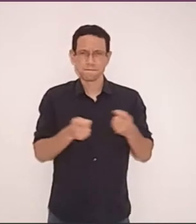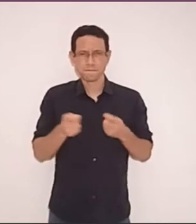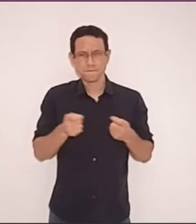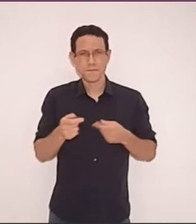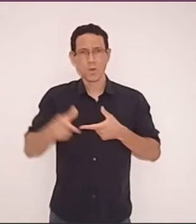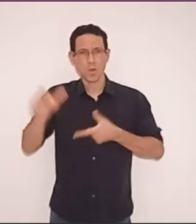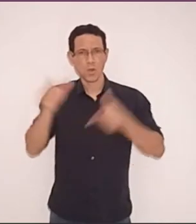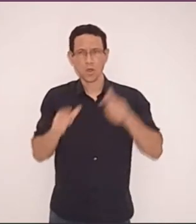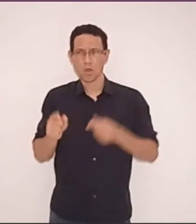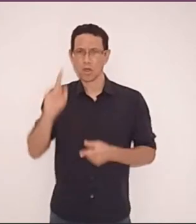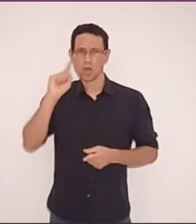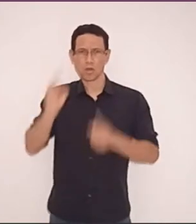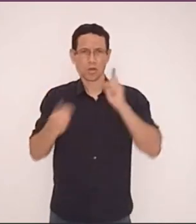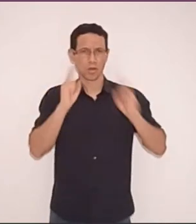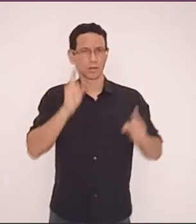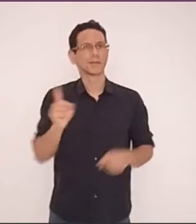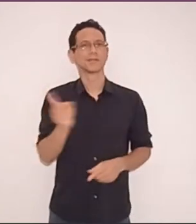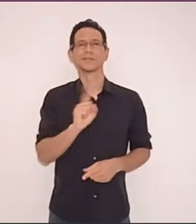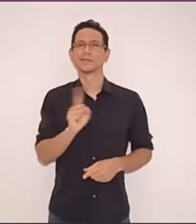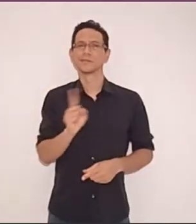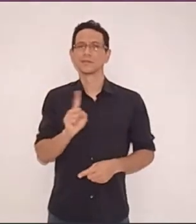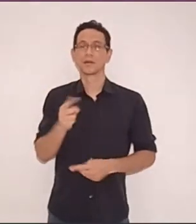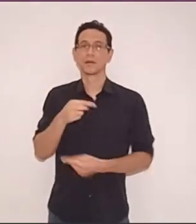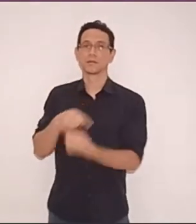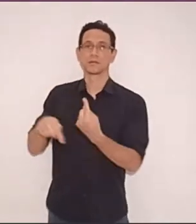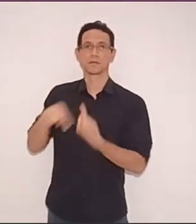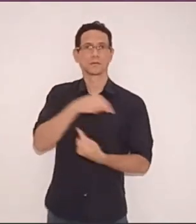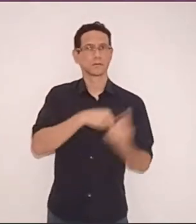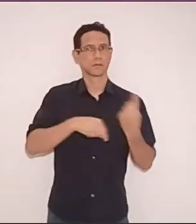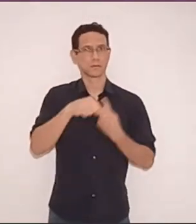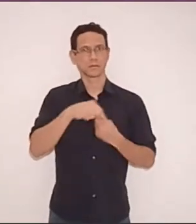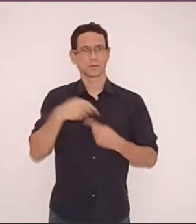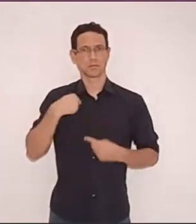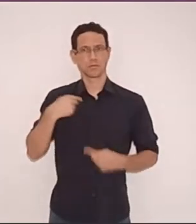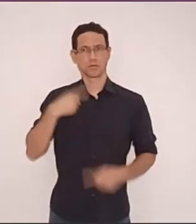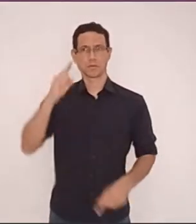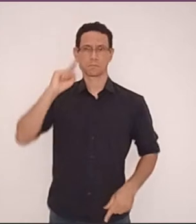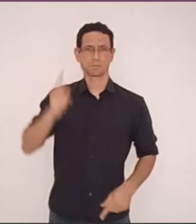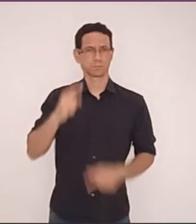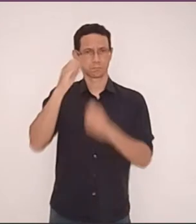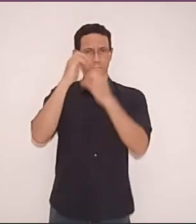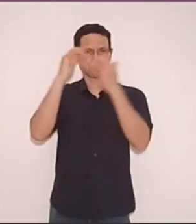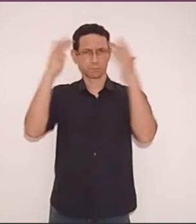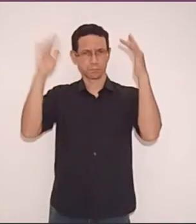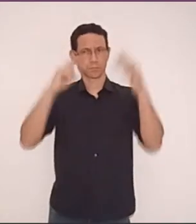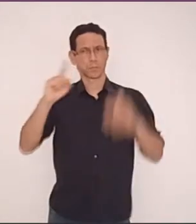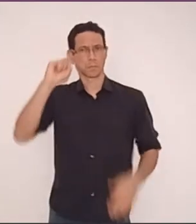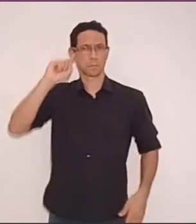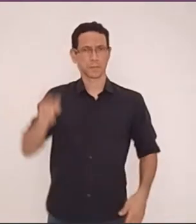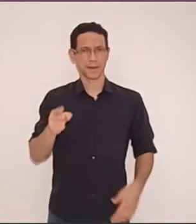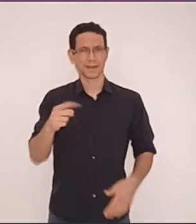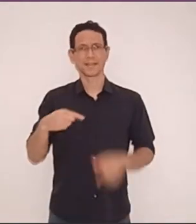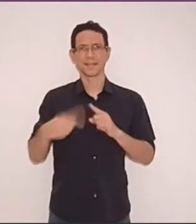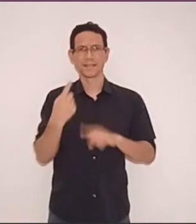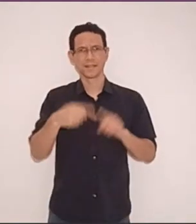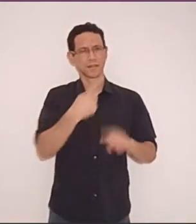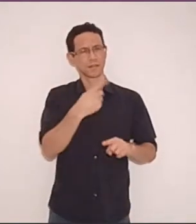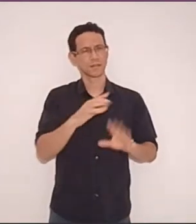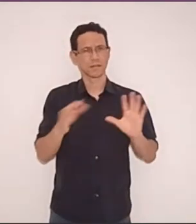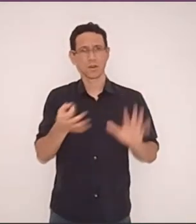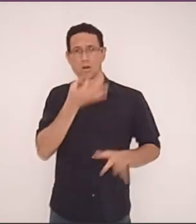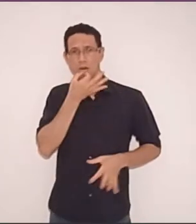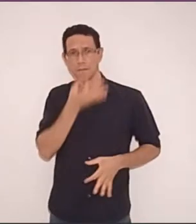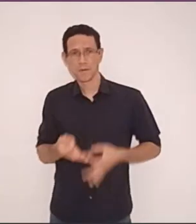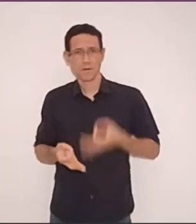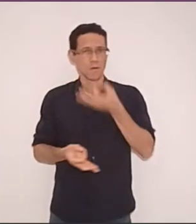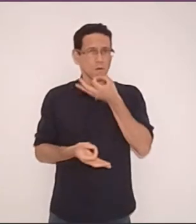é isso o relacionar com o outro tem uma idealização no romantismo e conhecer os conflitos fazem parte da